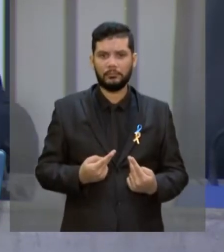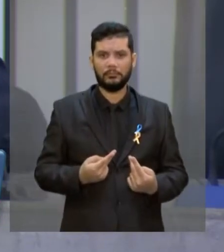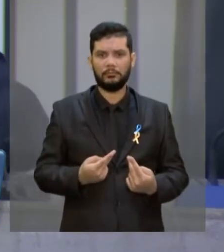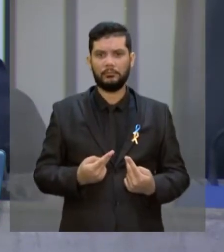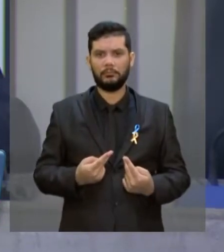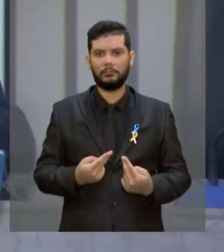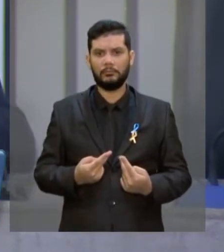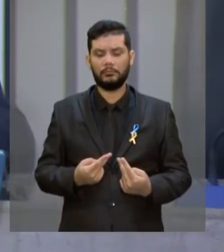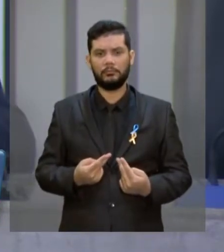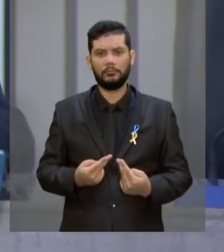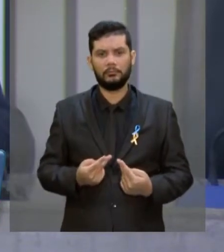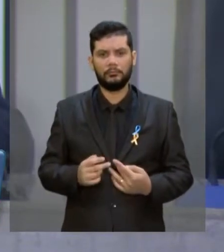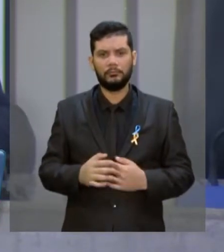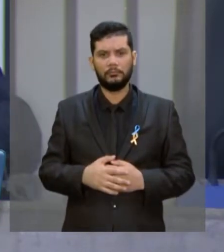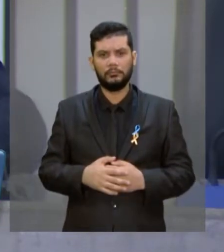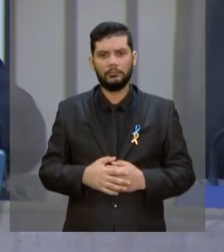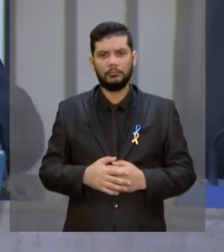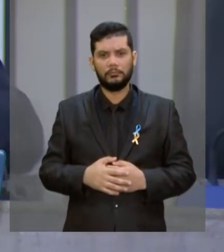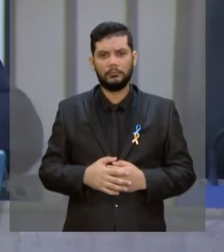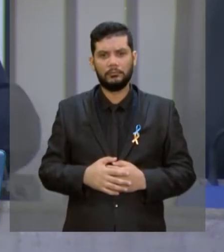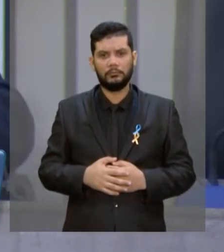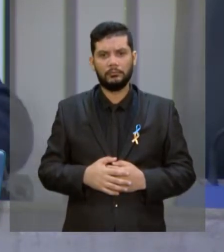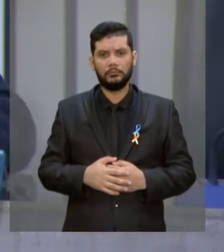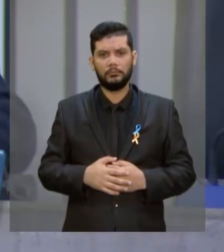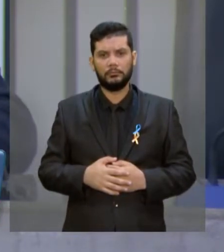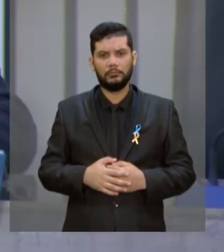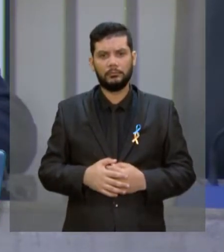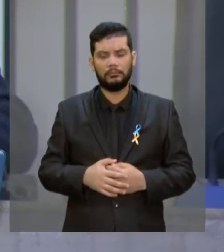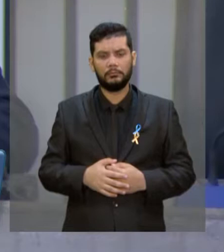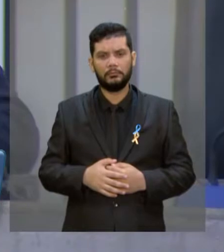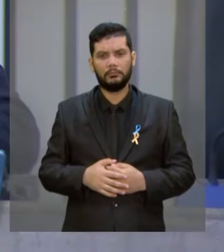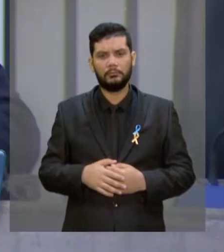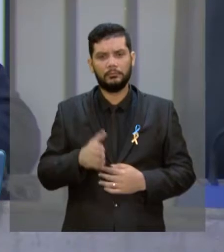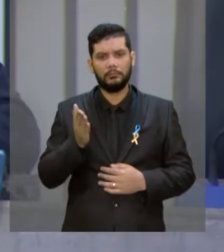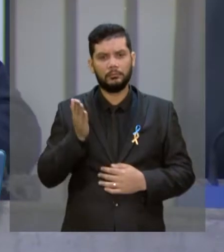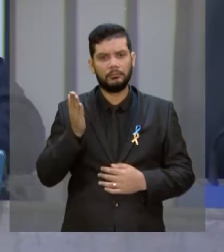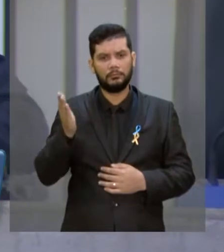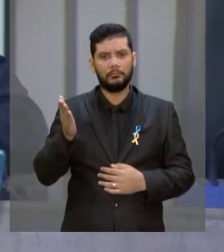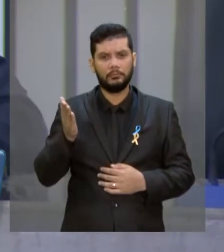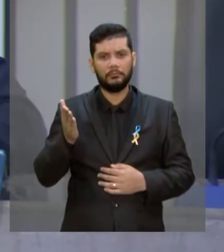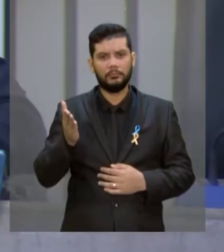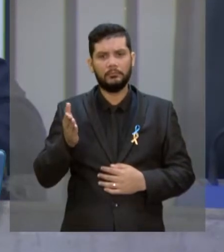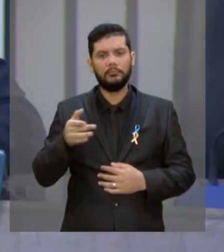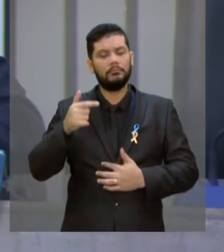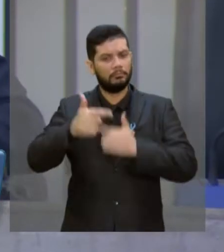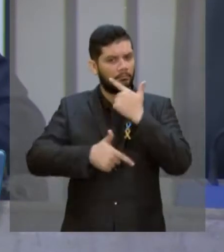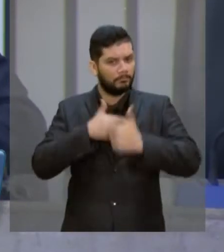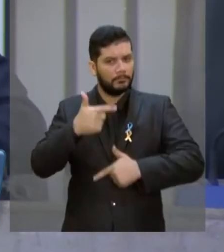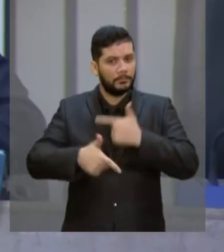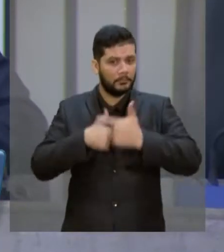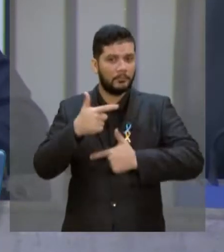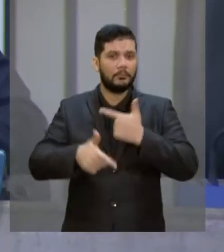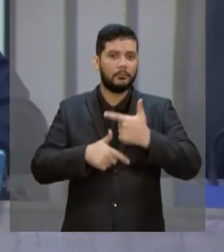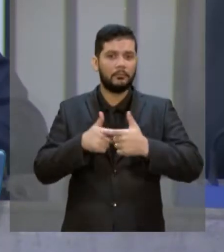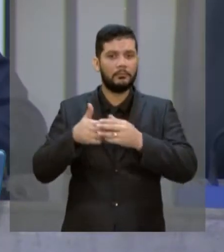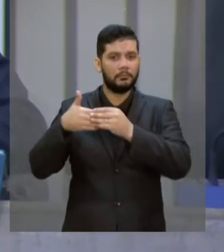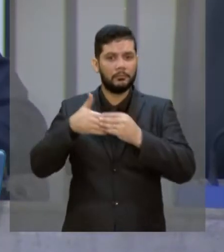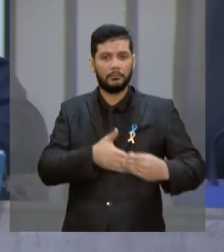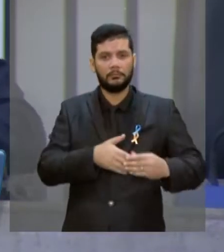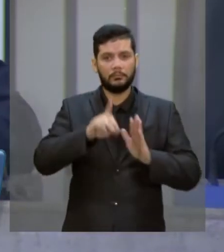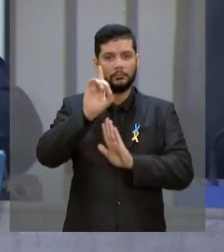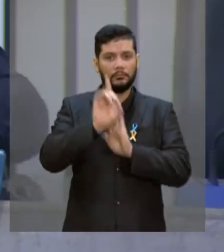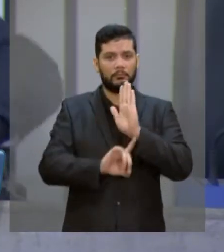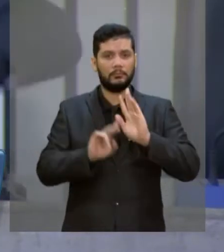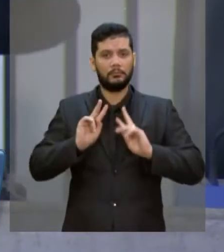já parto na defesa, né, para dizer que Vossa Excelência está trabalhando para trazer os direitos